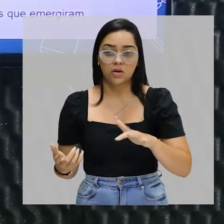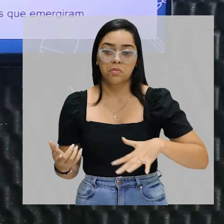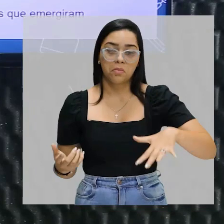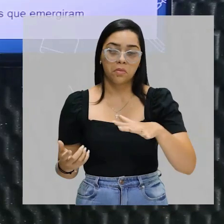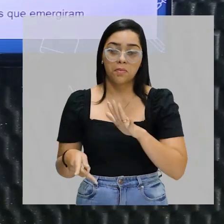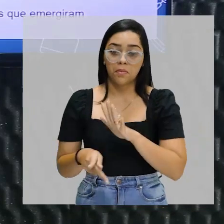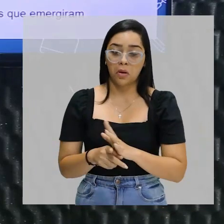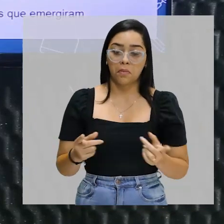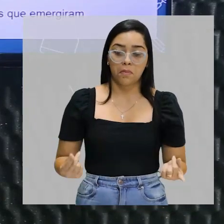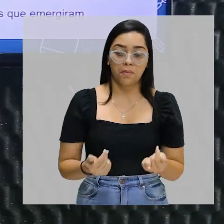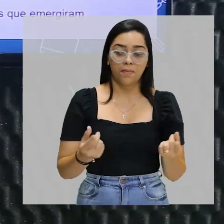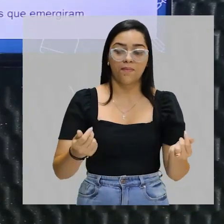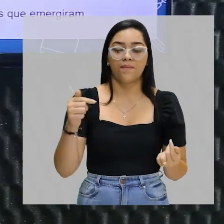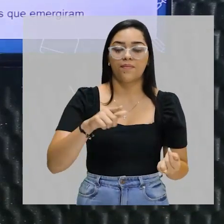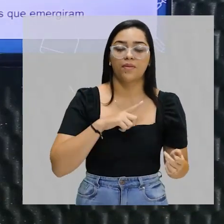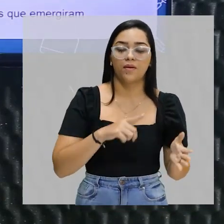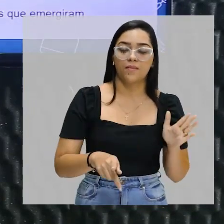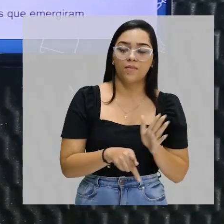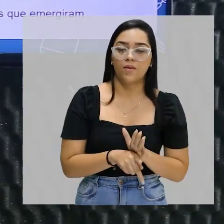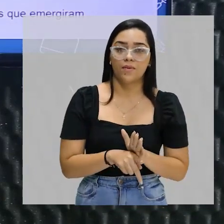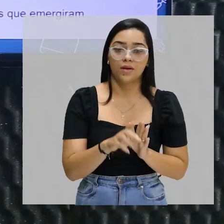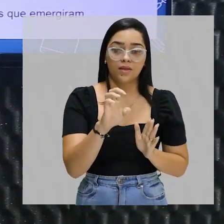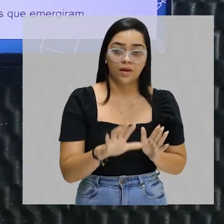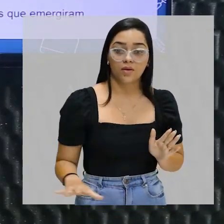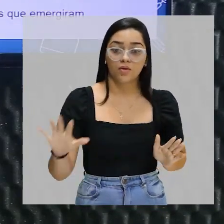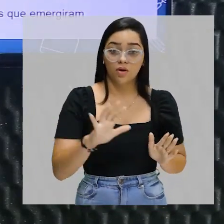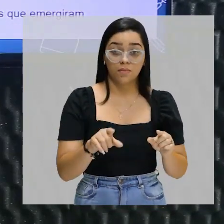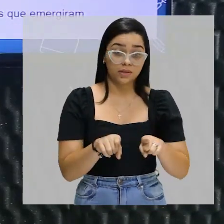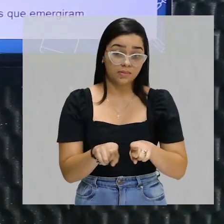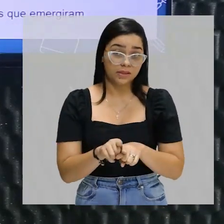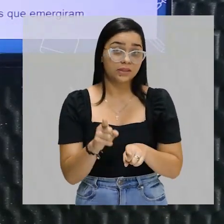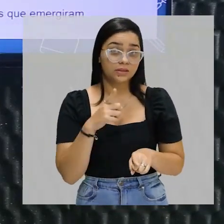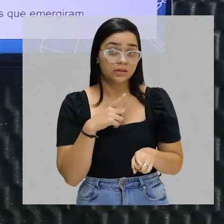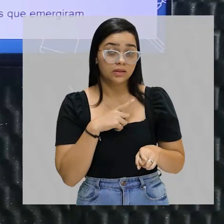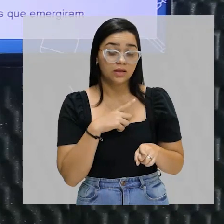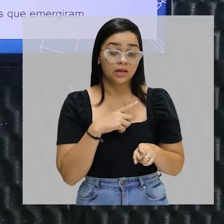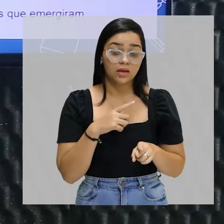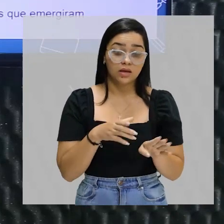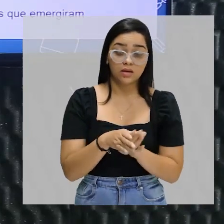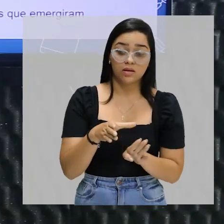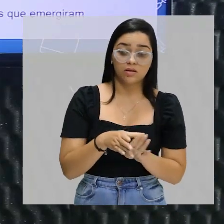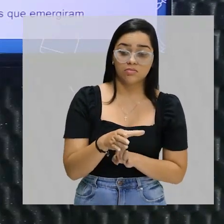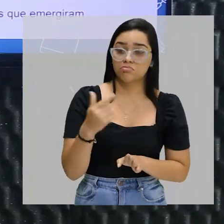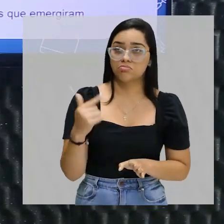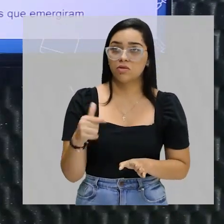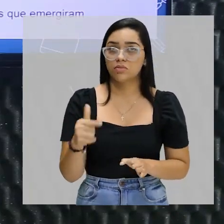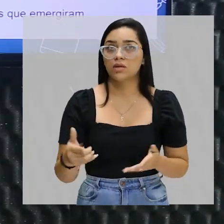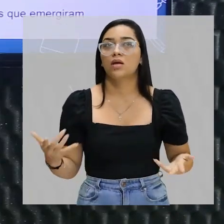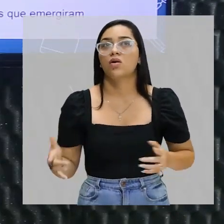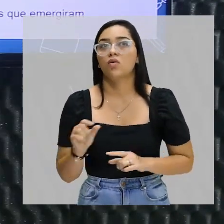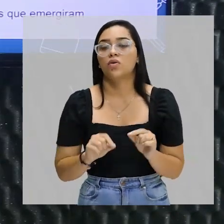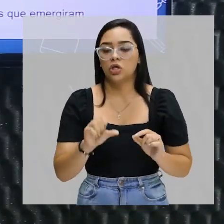capitalista nós vamos ter ali a parte principalmente da Europa Oriental sobre ali orientação socialista então não tinha essa questão de